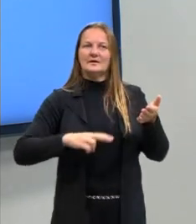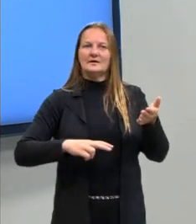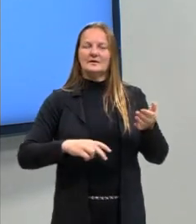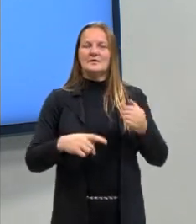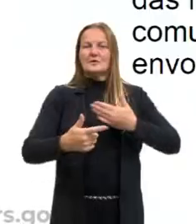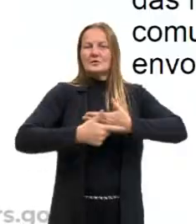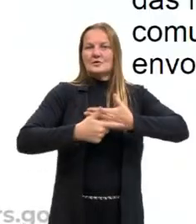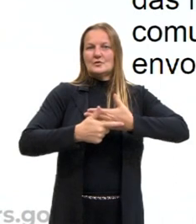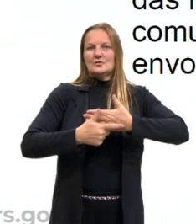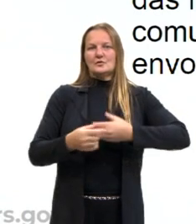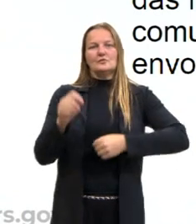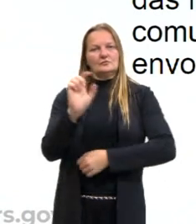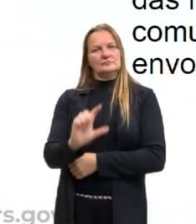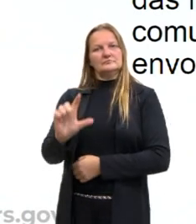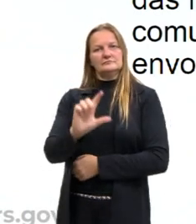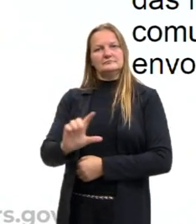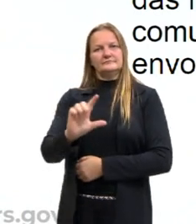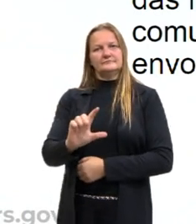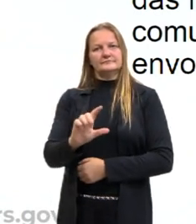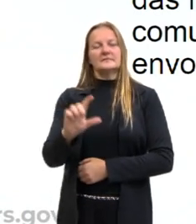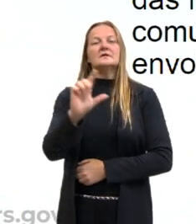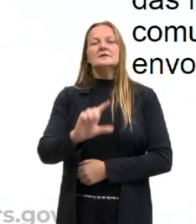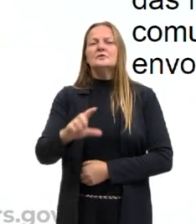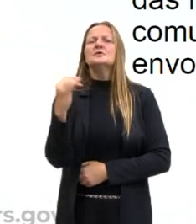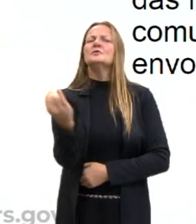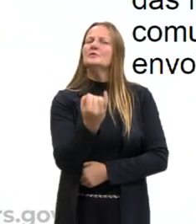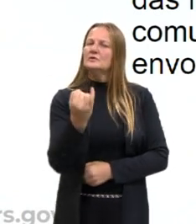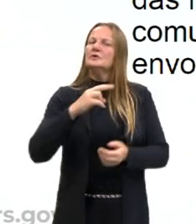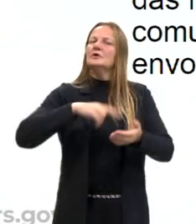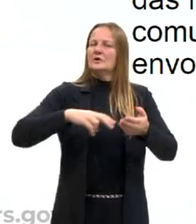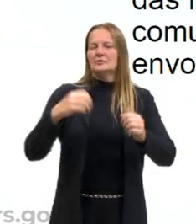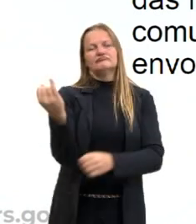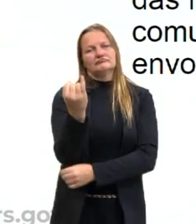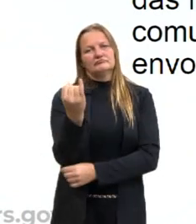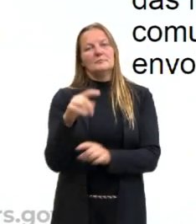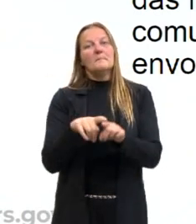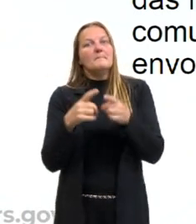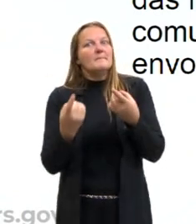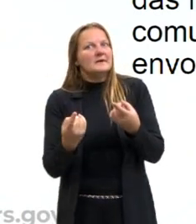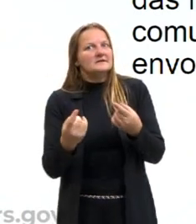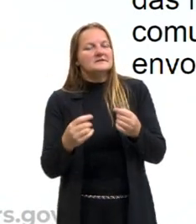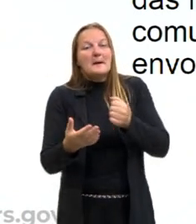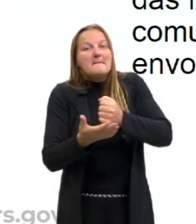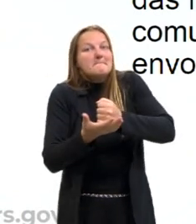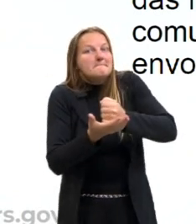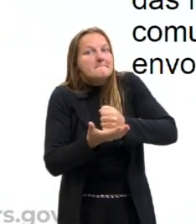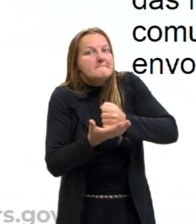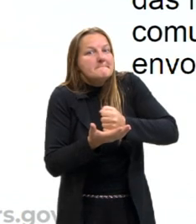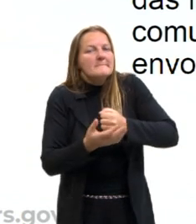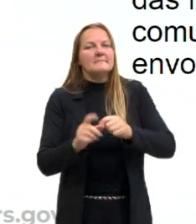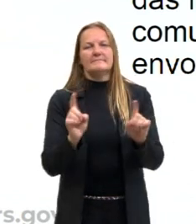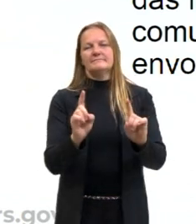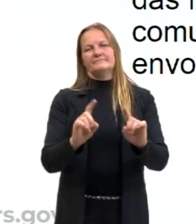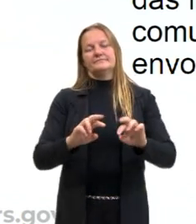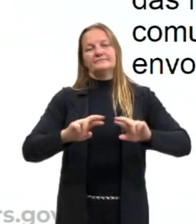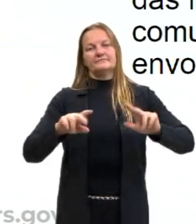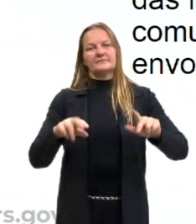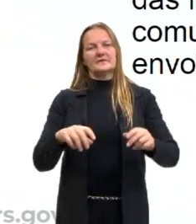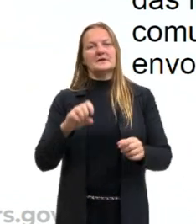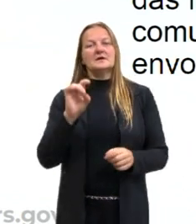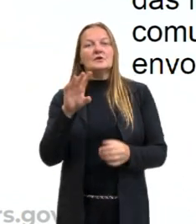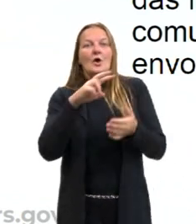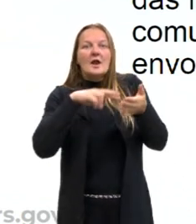função da literatura literatura importante ler sim mas não é a base porque porque